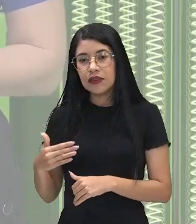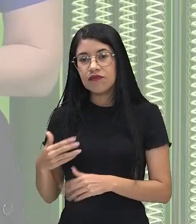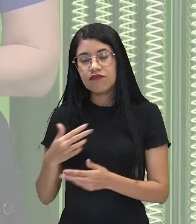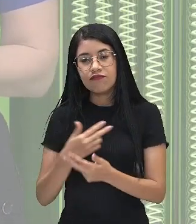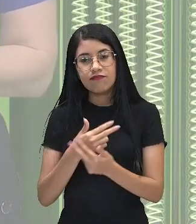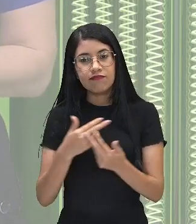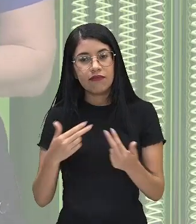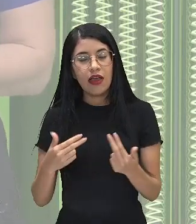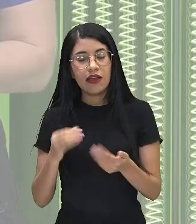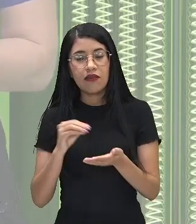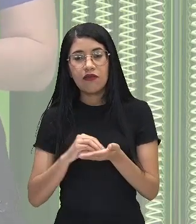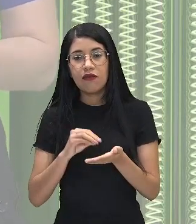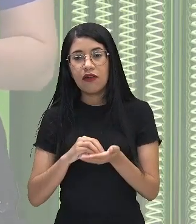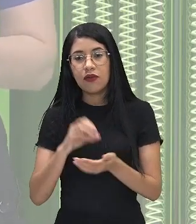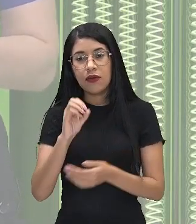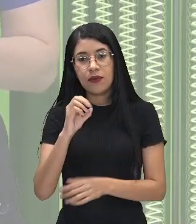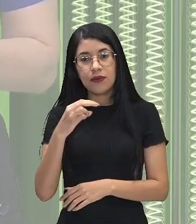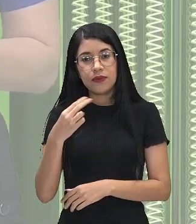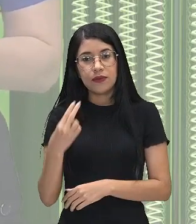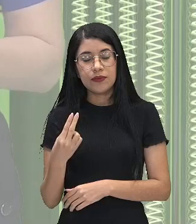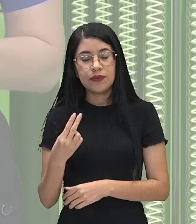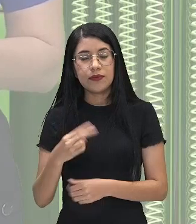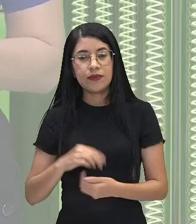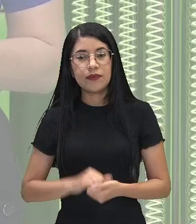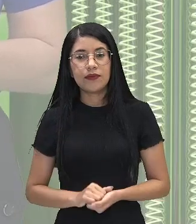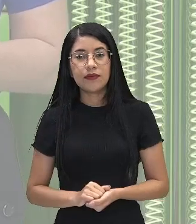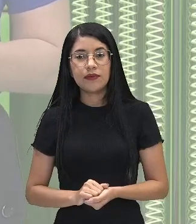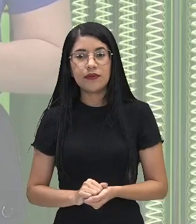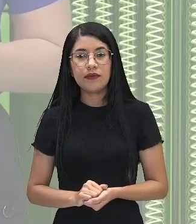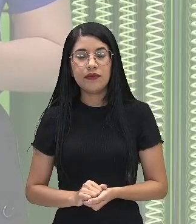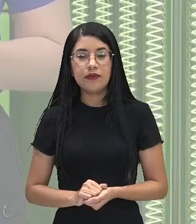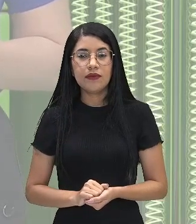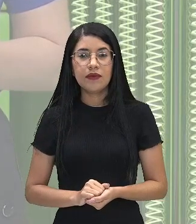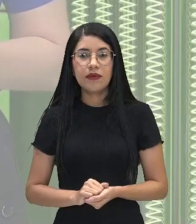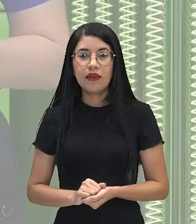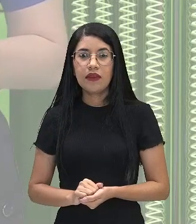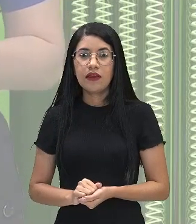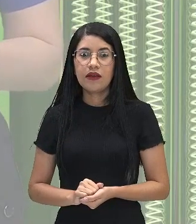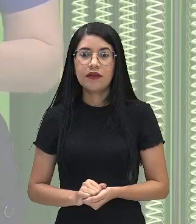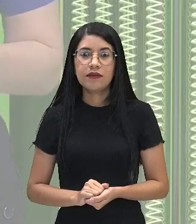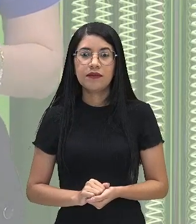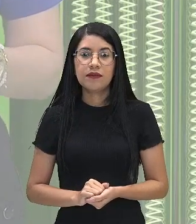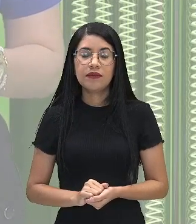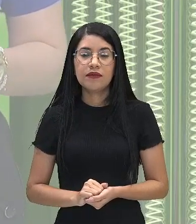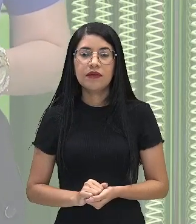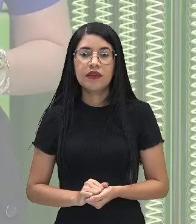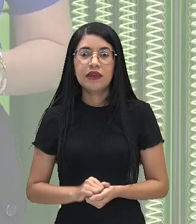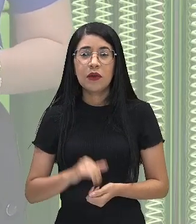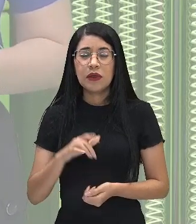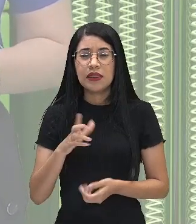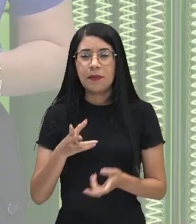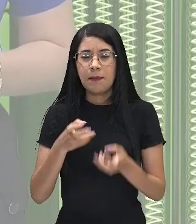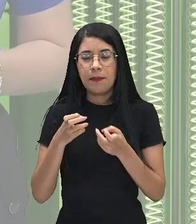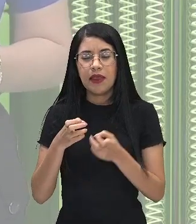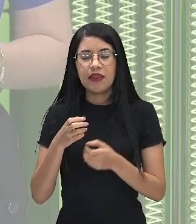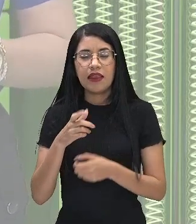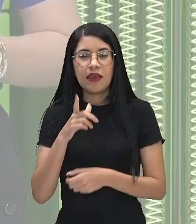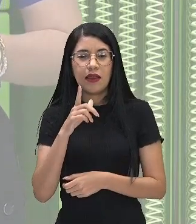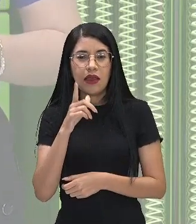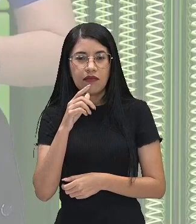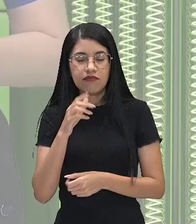falta de oxigênio. Então, quando a gente mexe em uma grande quantidade de peixes que vão morrer por falta de